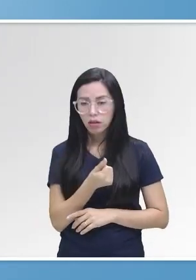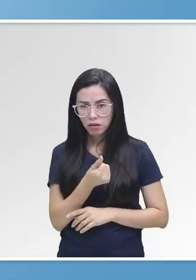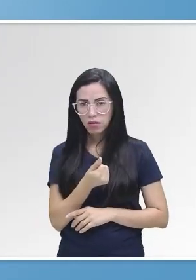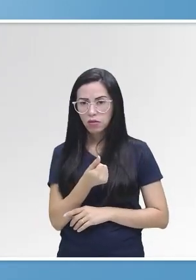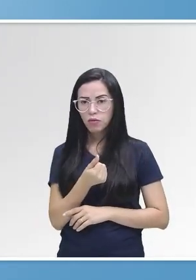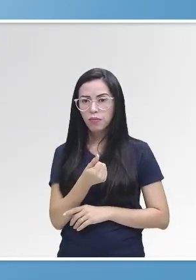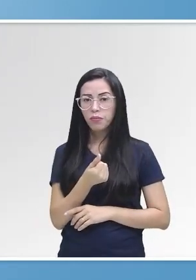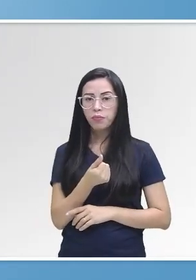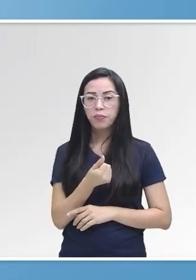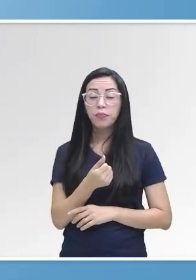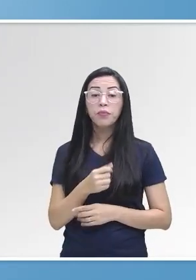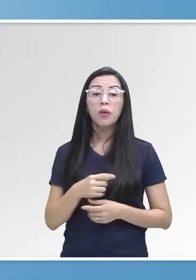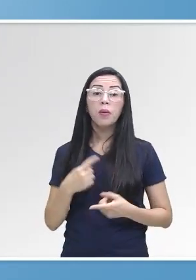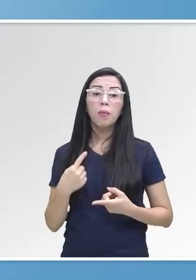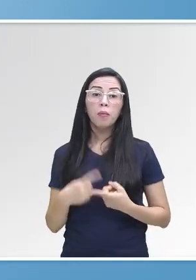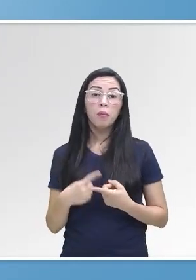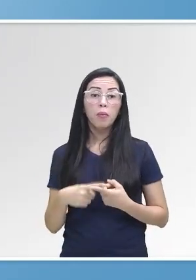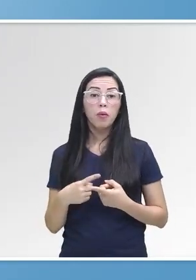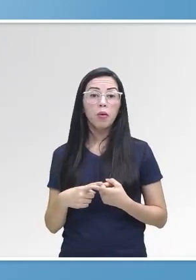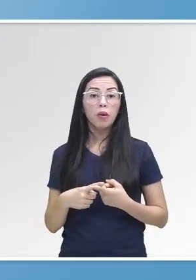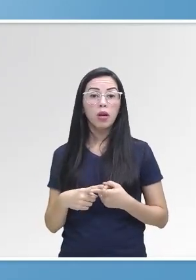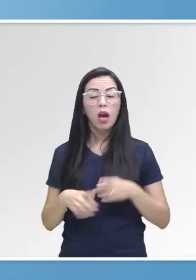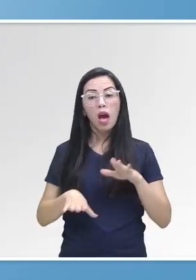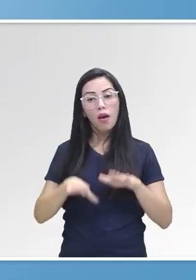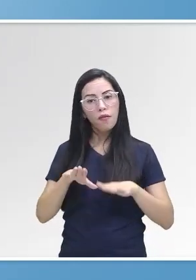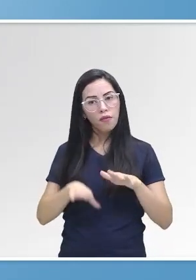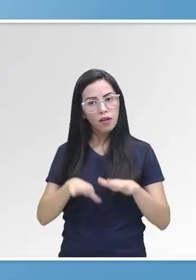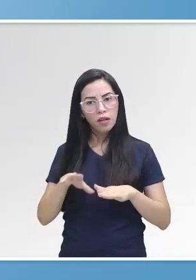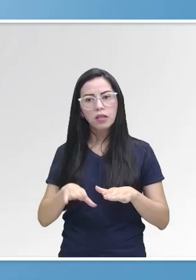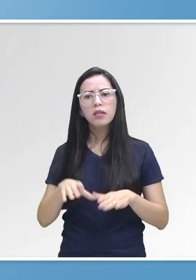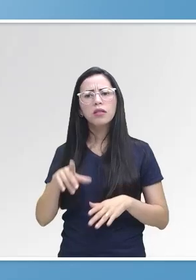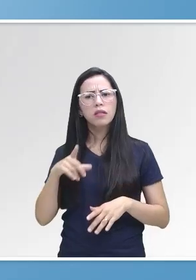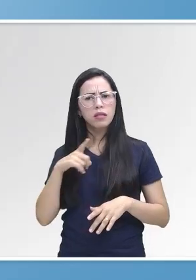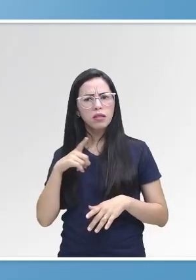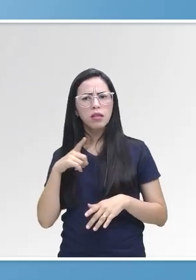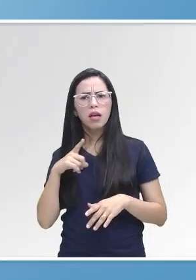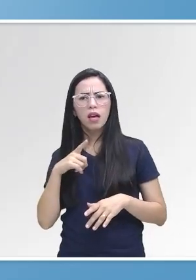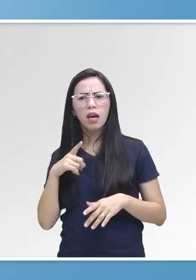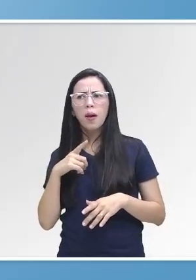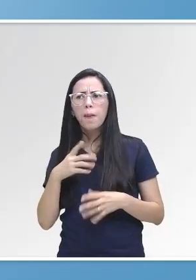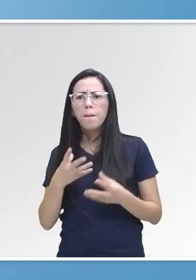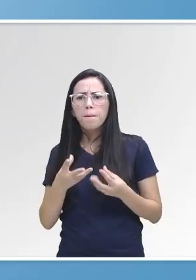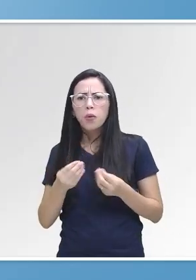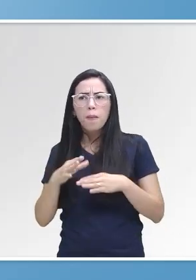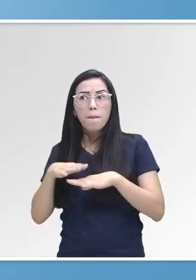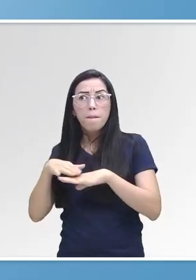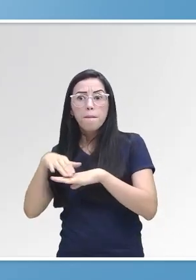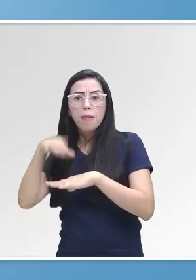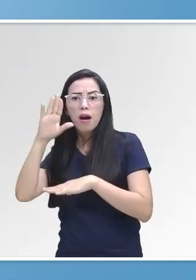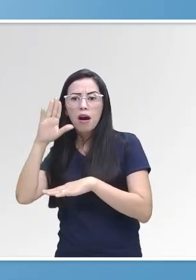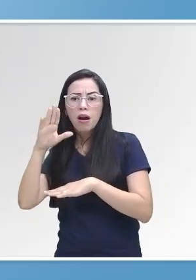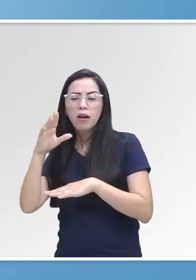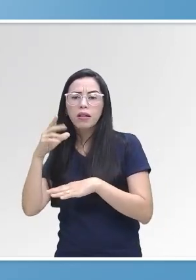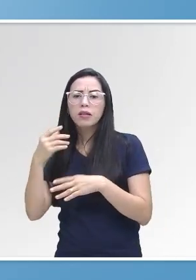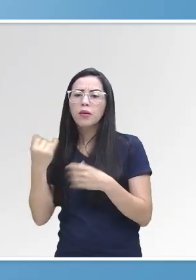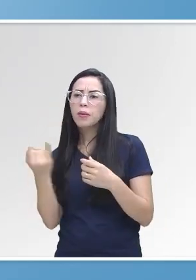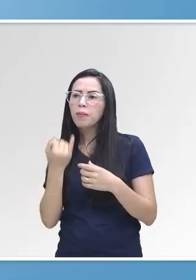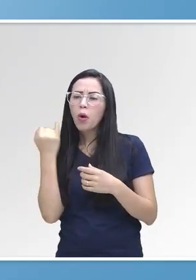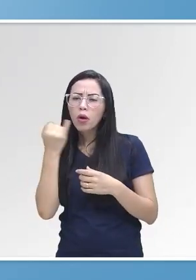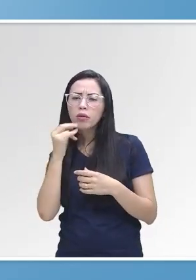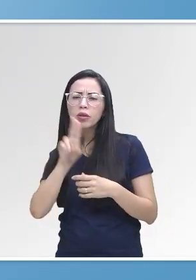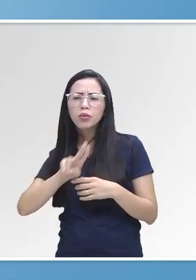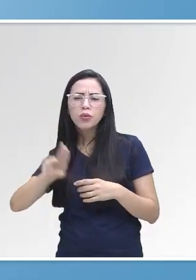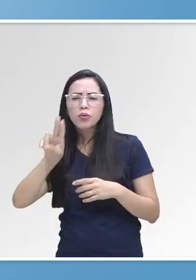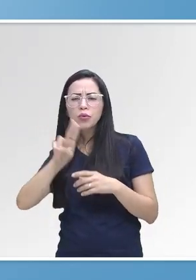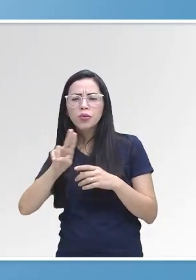informações que às vezes não é muito grande e a melhor representação a ser feita é com os gráficos